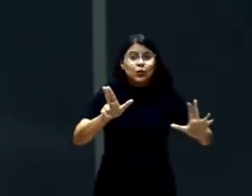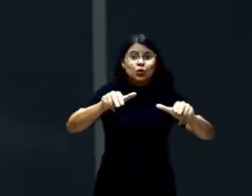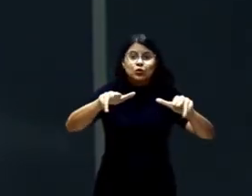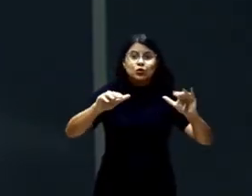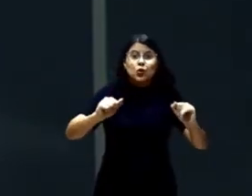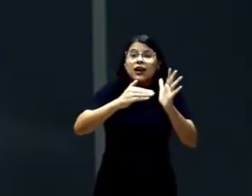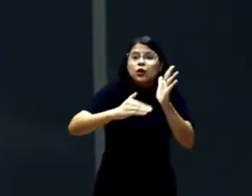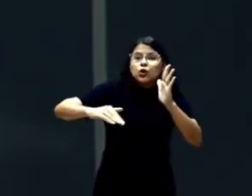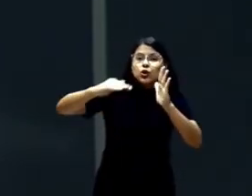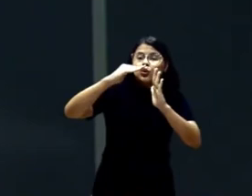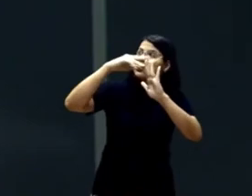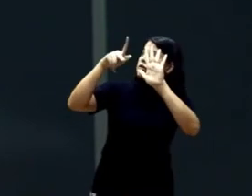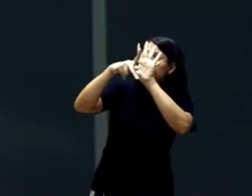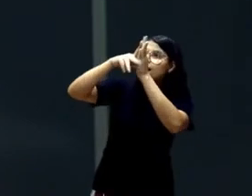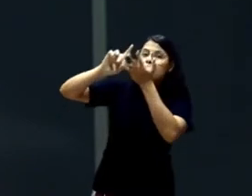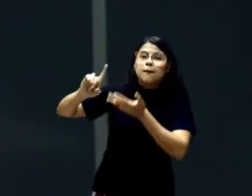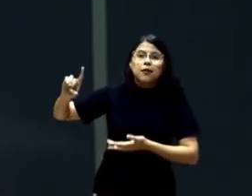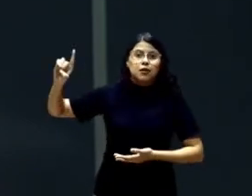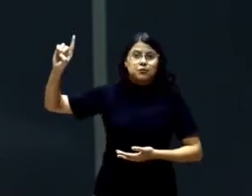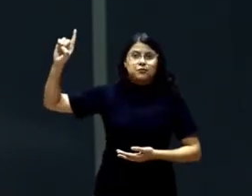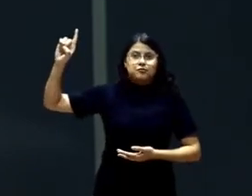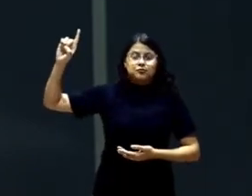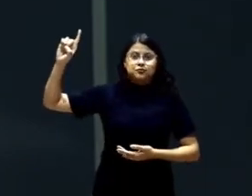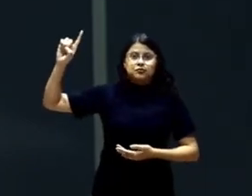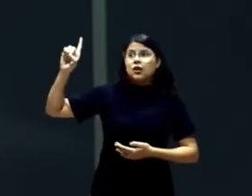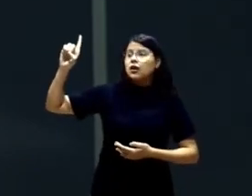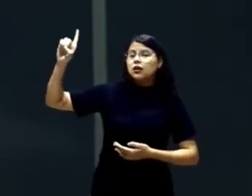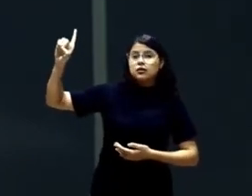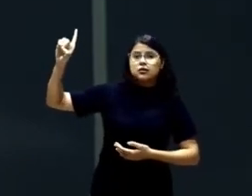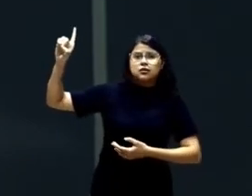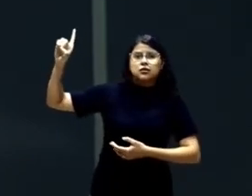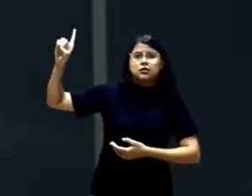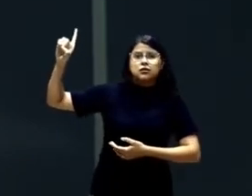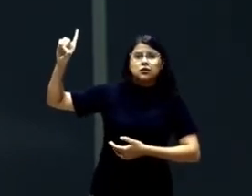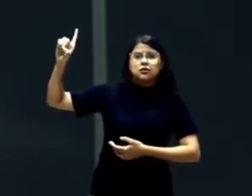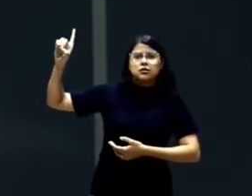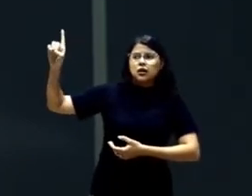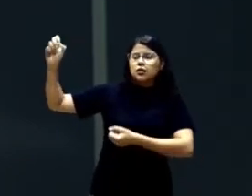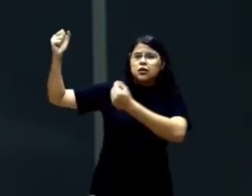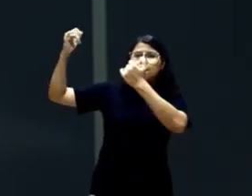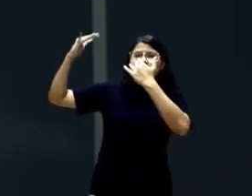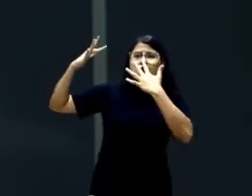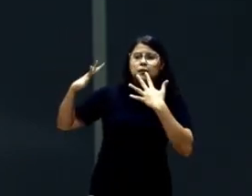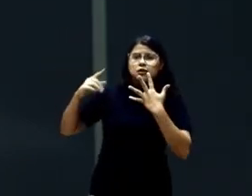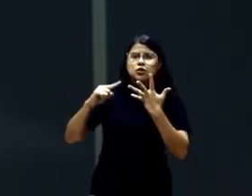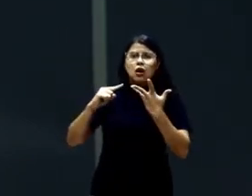Tudo é dele. E se eu tenho, é porque Ele me deu o